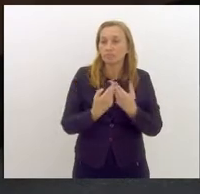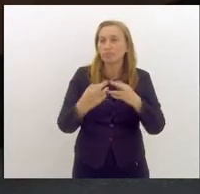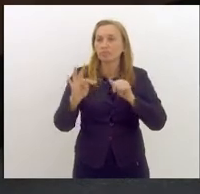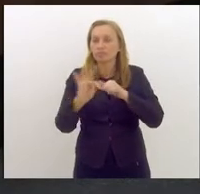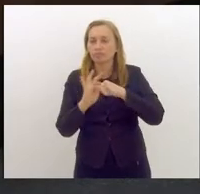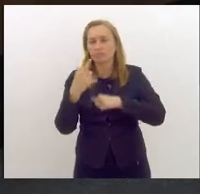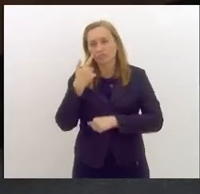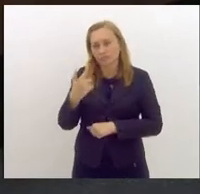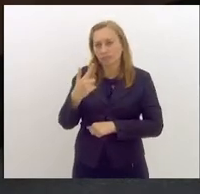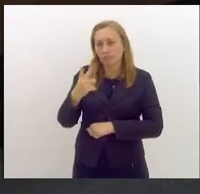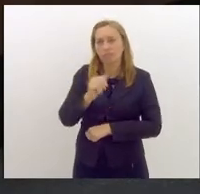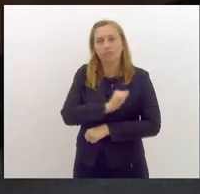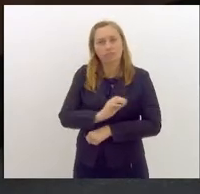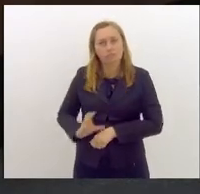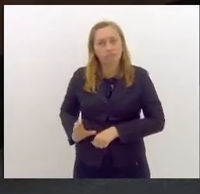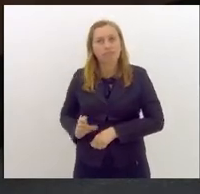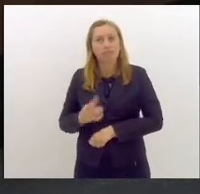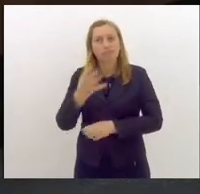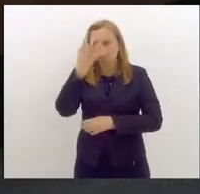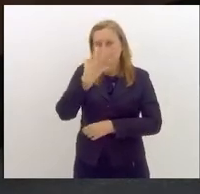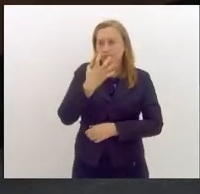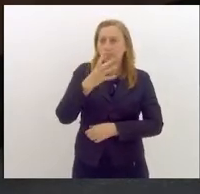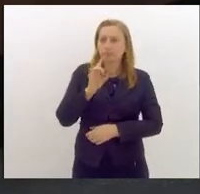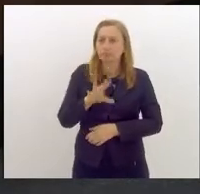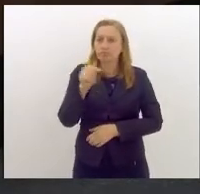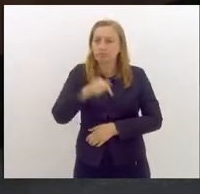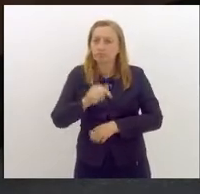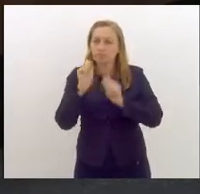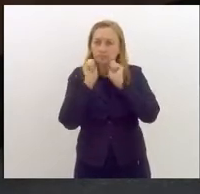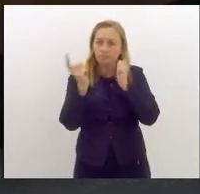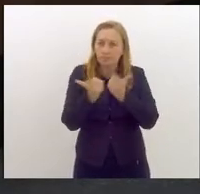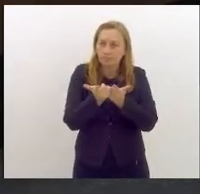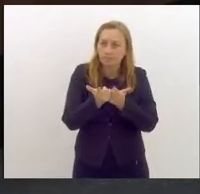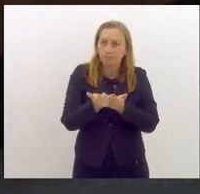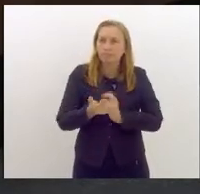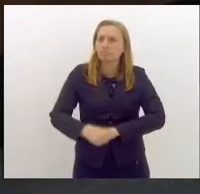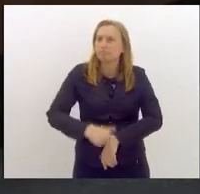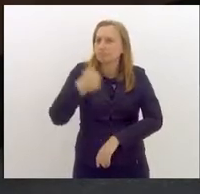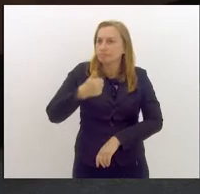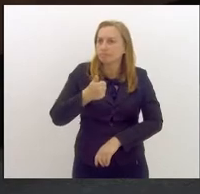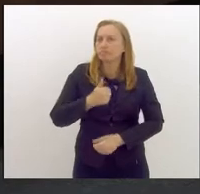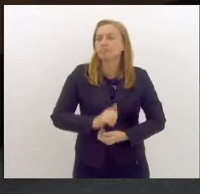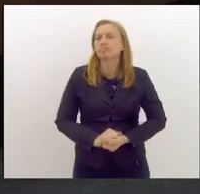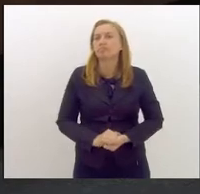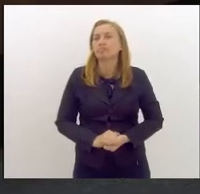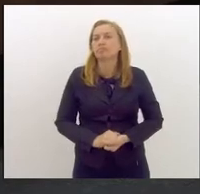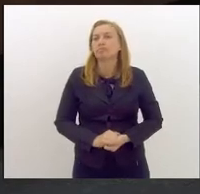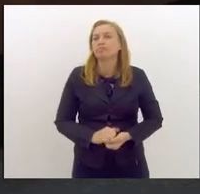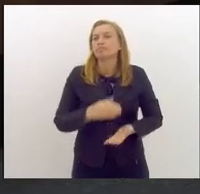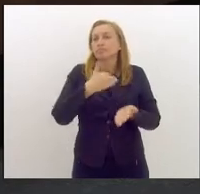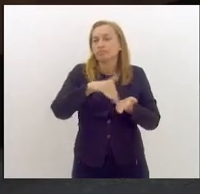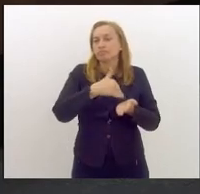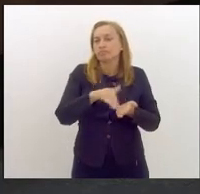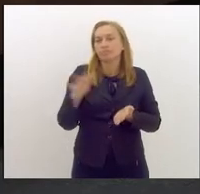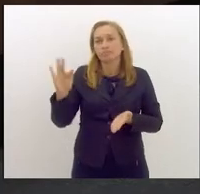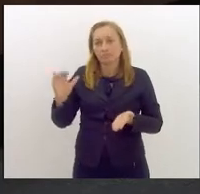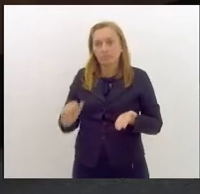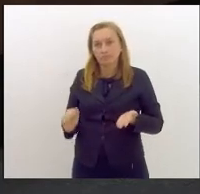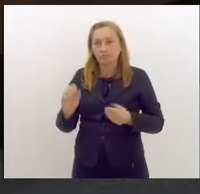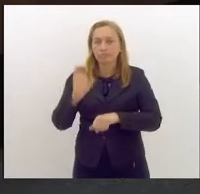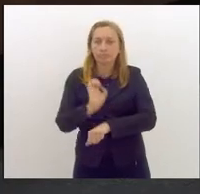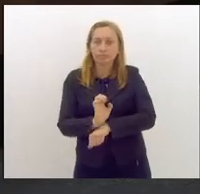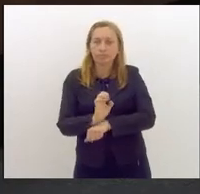constatei André que eu acho que achei muito grave só aqui na Assembleia pela primeira vez que a Secretaria de Fazenda do Estado